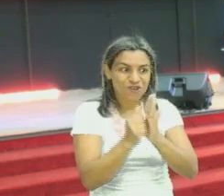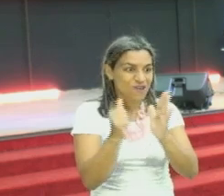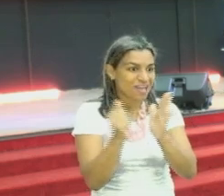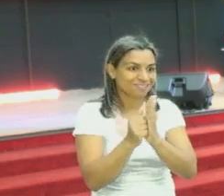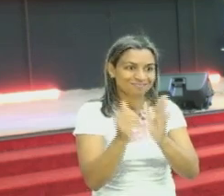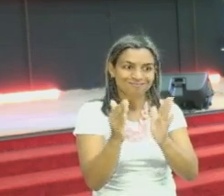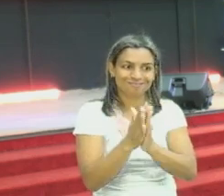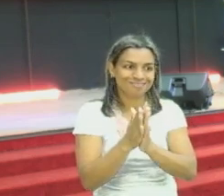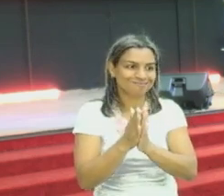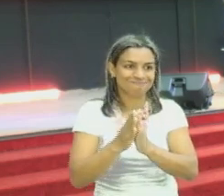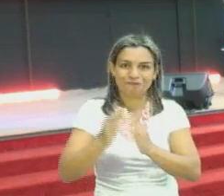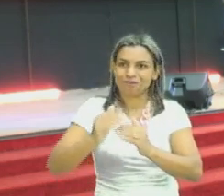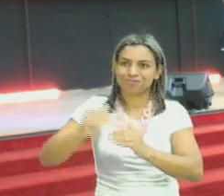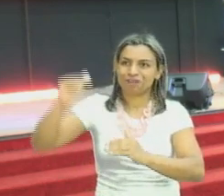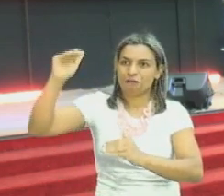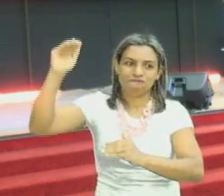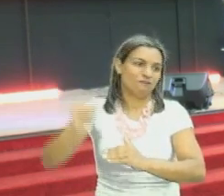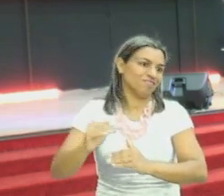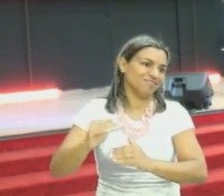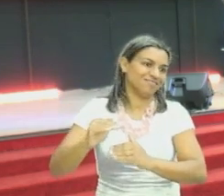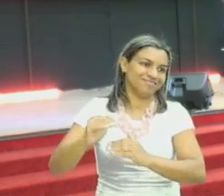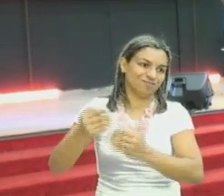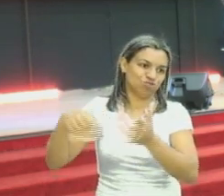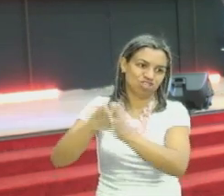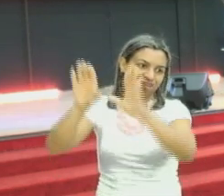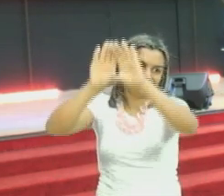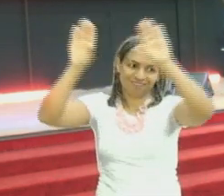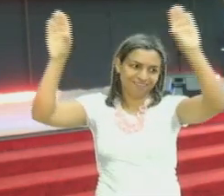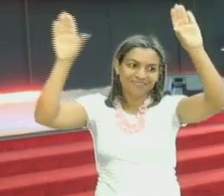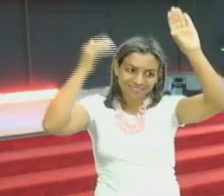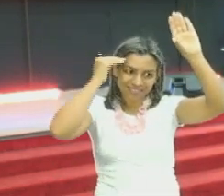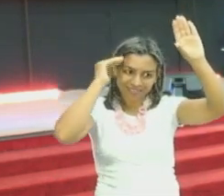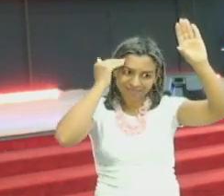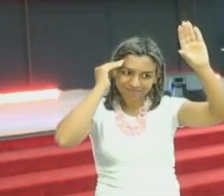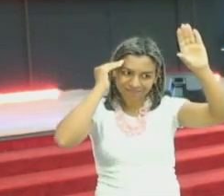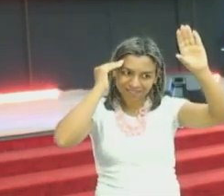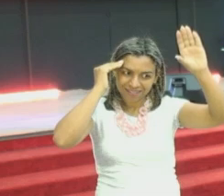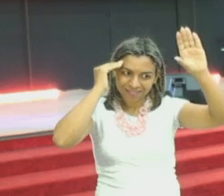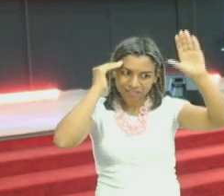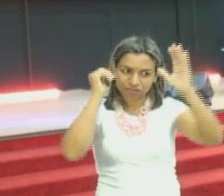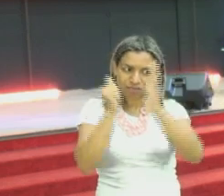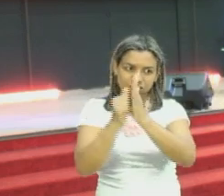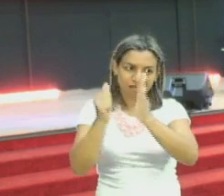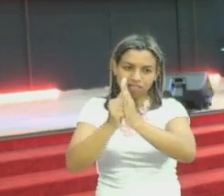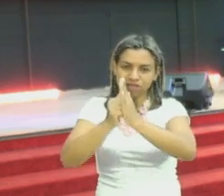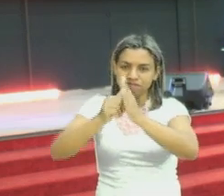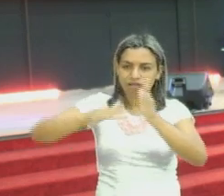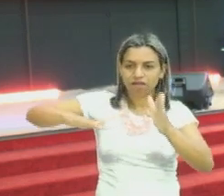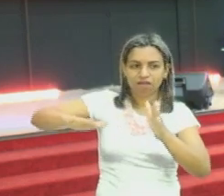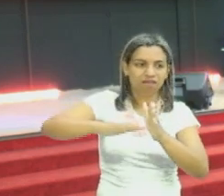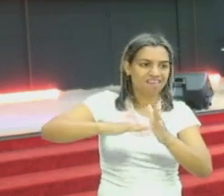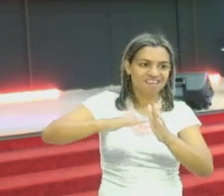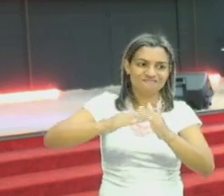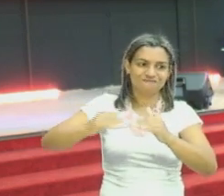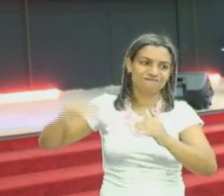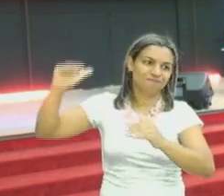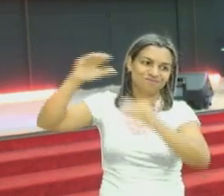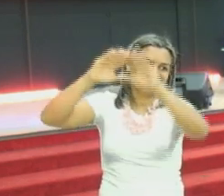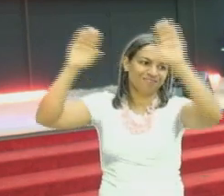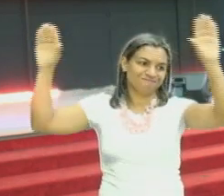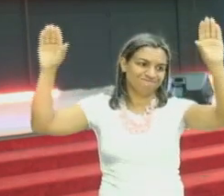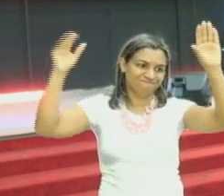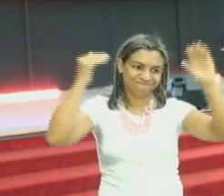são interrompidas. Quando você não perdoa e você ora, as suas orações